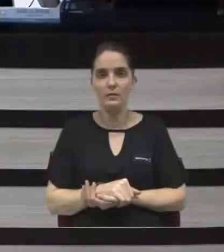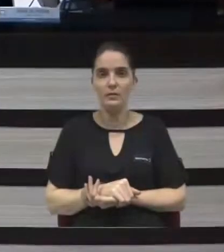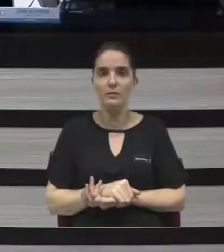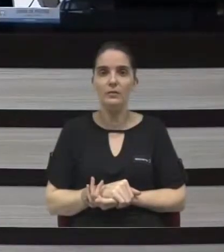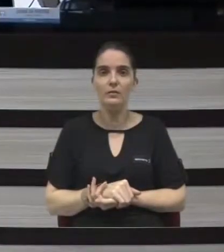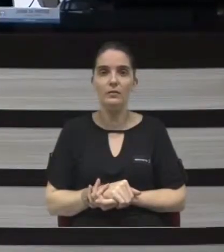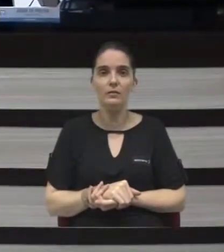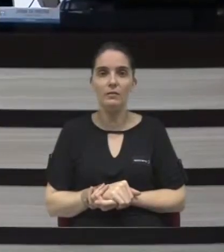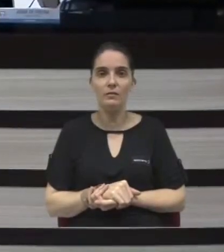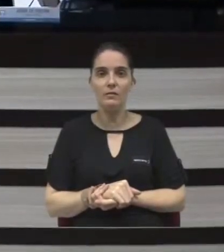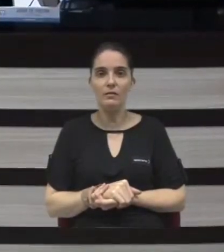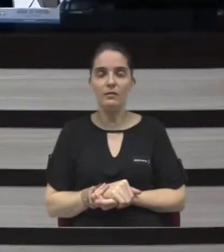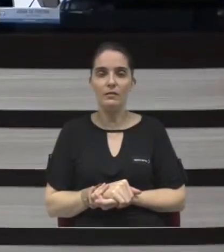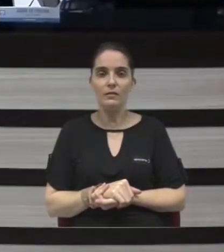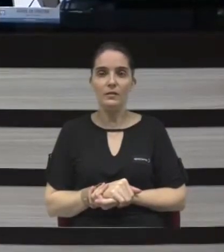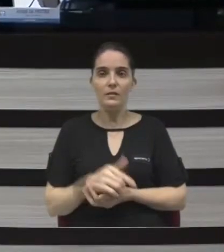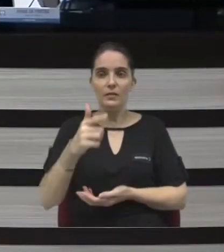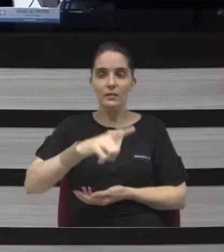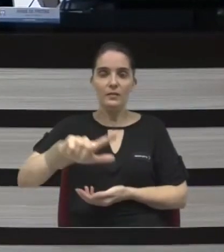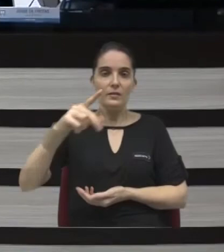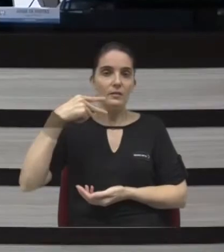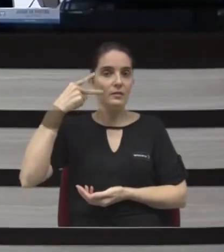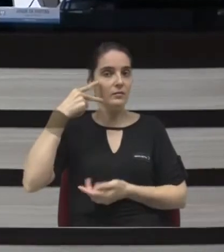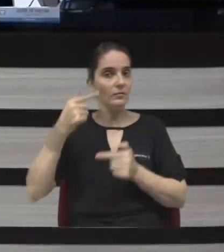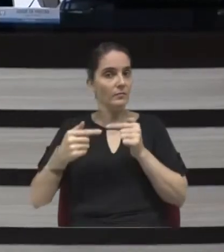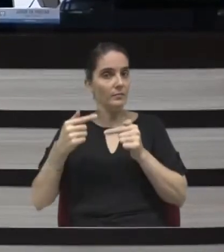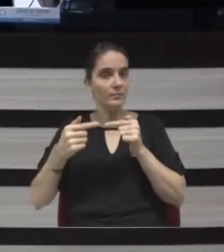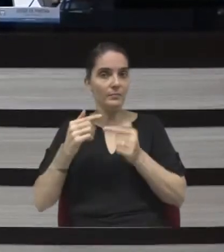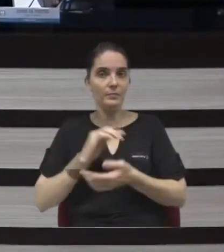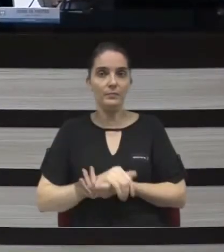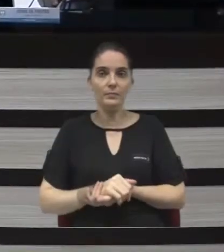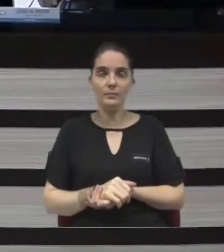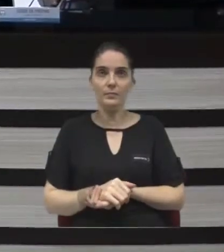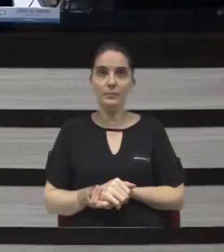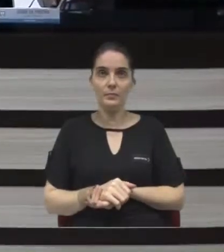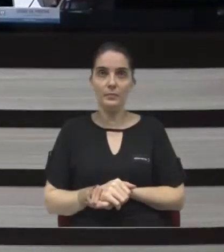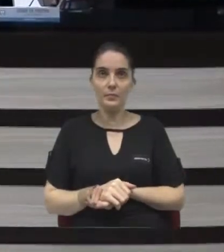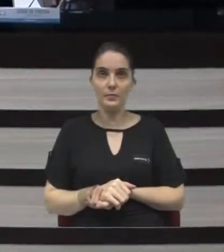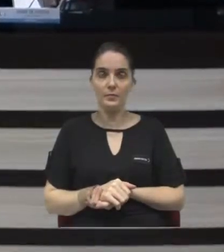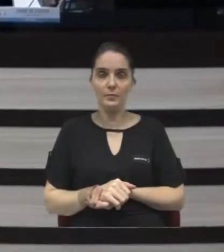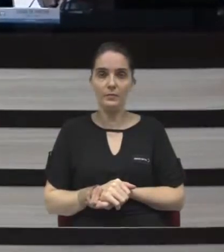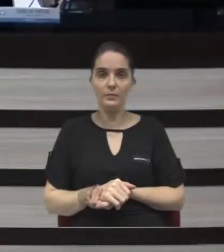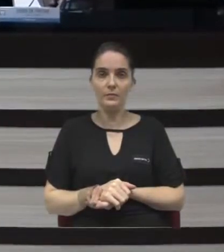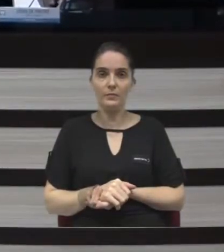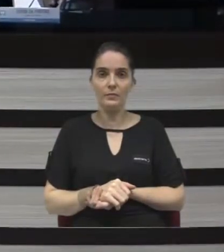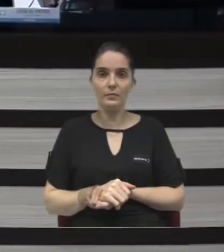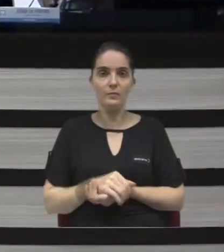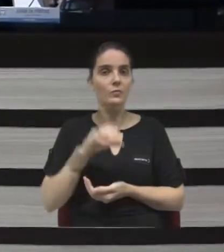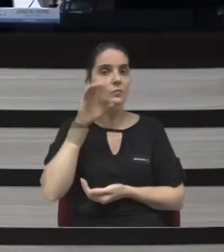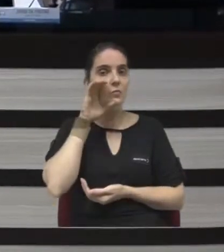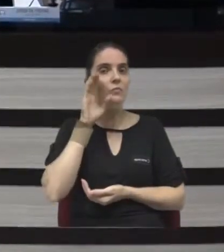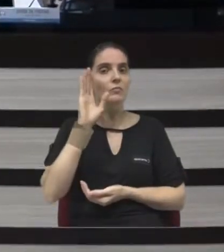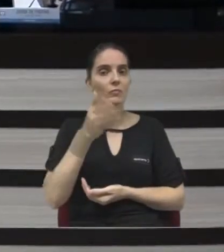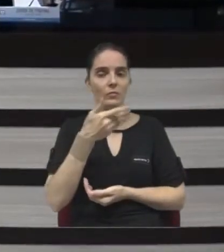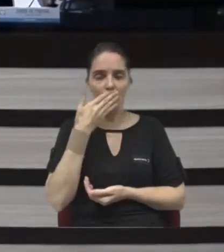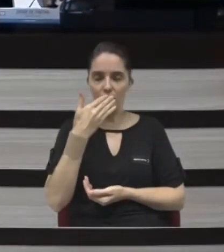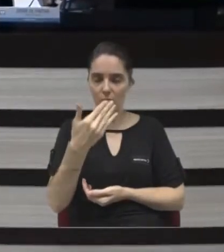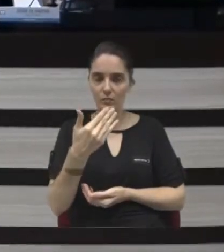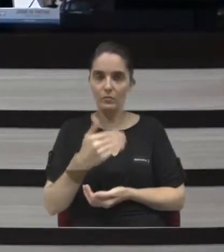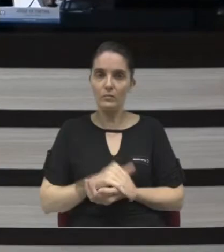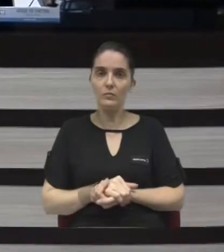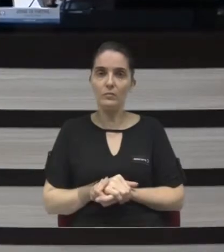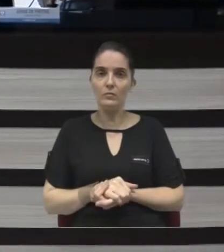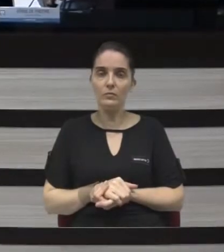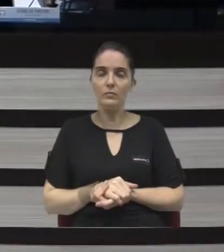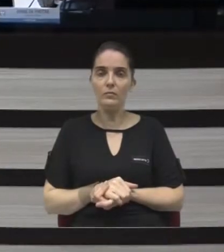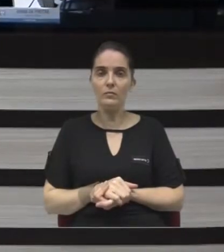Mais algum vereador deseja discutir o requerimento? Eu já tinha pedido. Constância. Vereadora Constância.